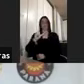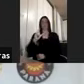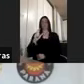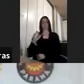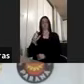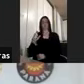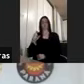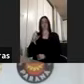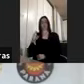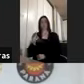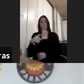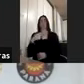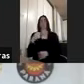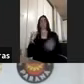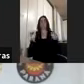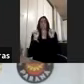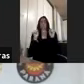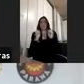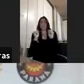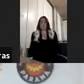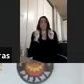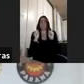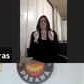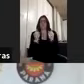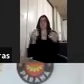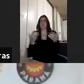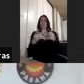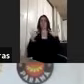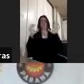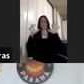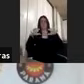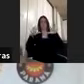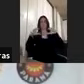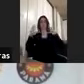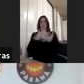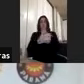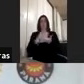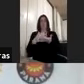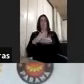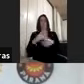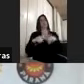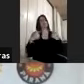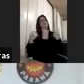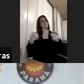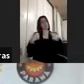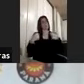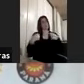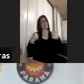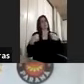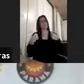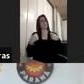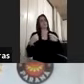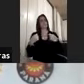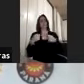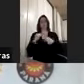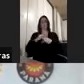que dói. Uma chuva torrencial que estamos precisando, na verdade, a noite